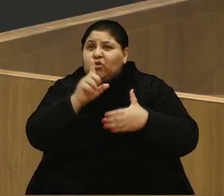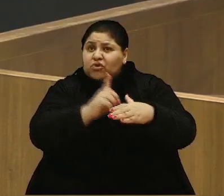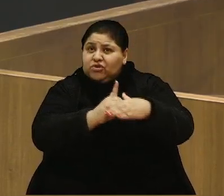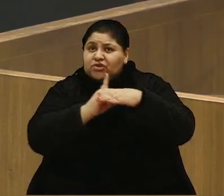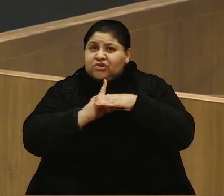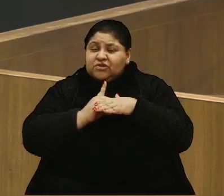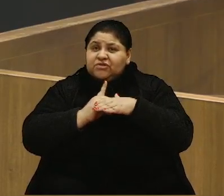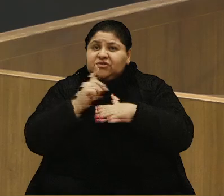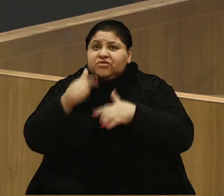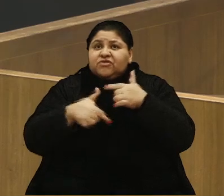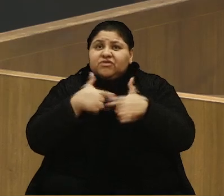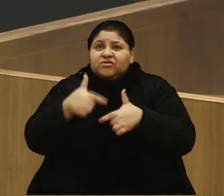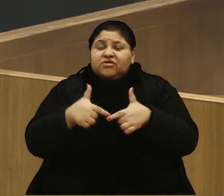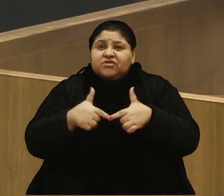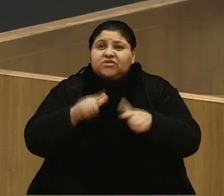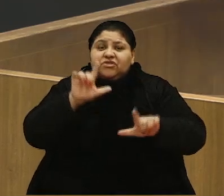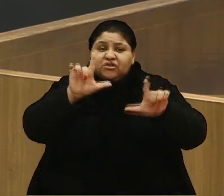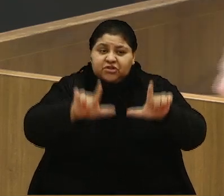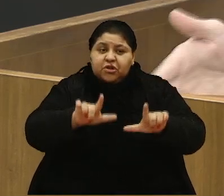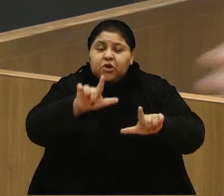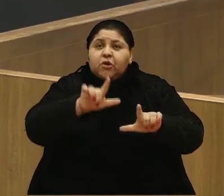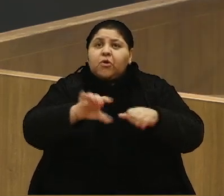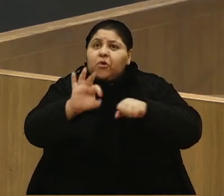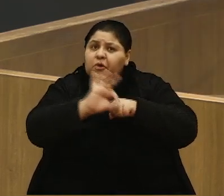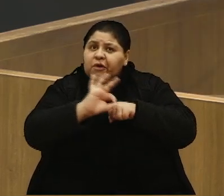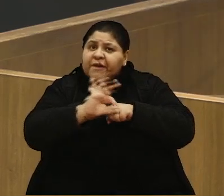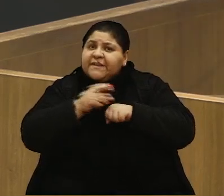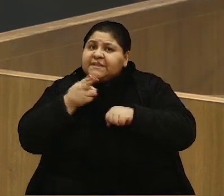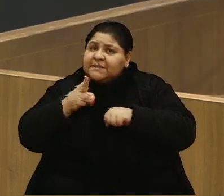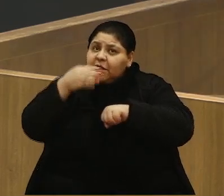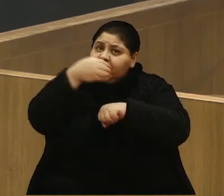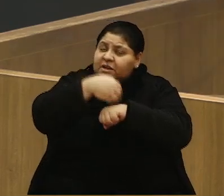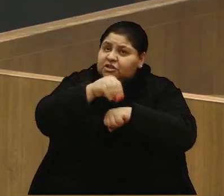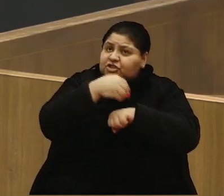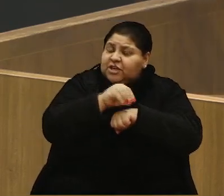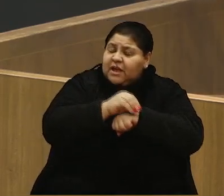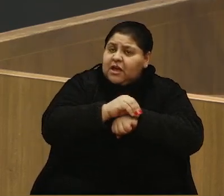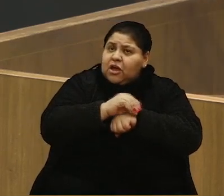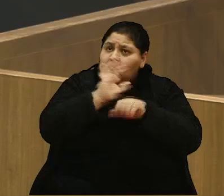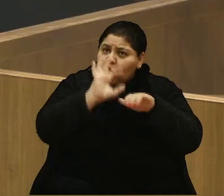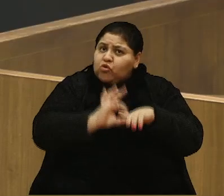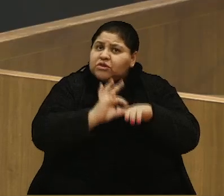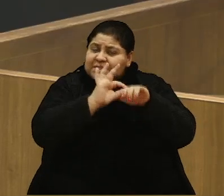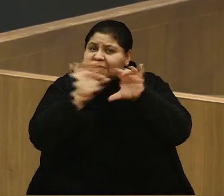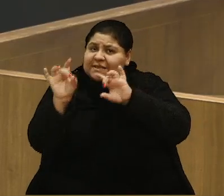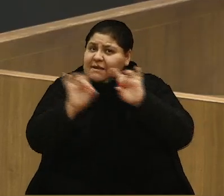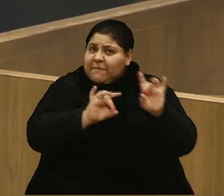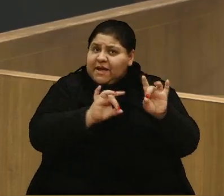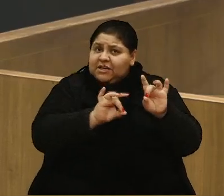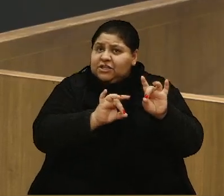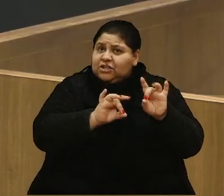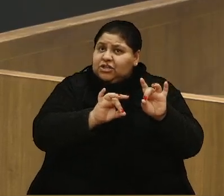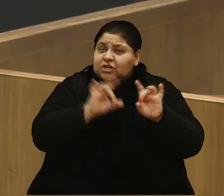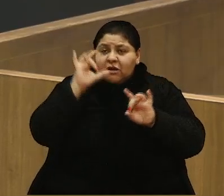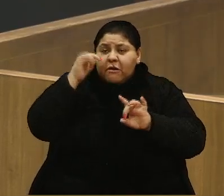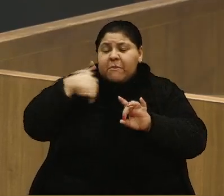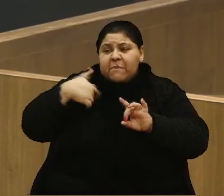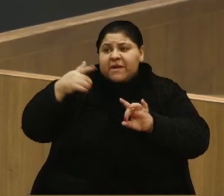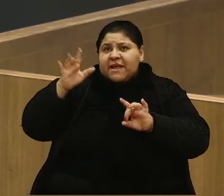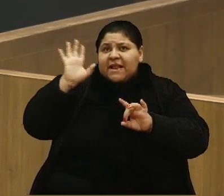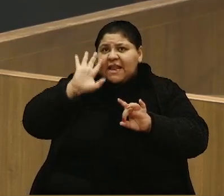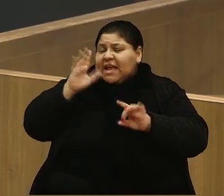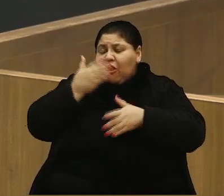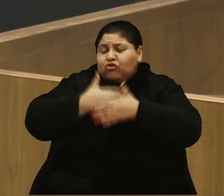eu trabalhava no escritório de advocacia, levei eles até o escritório, sempre recomendei eles. Eu não tenho nada contra a pessoa deles. Para mim é legal e tá tudo bem